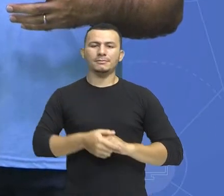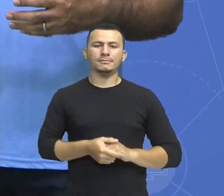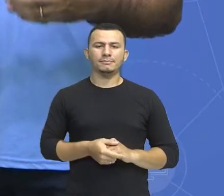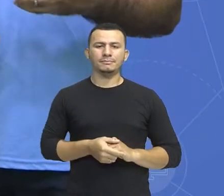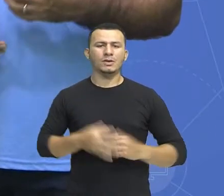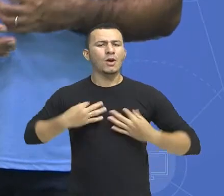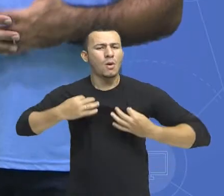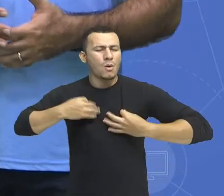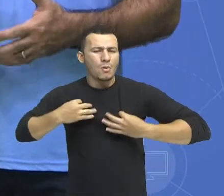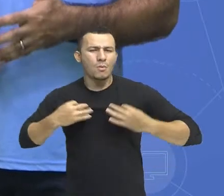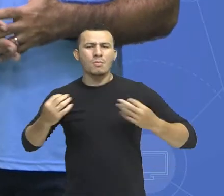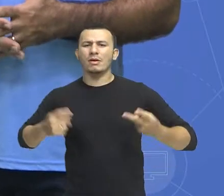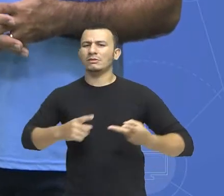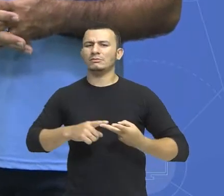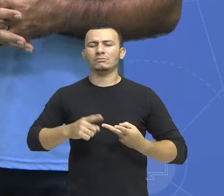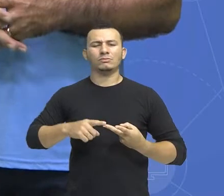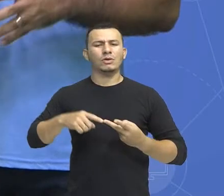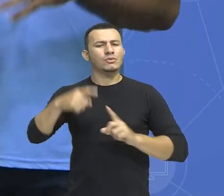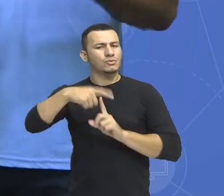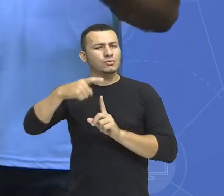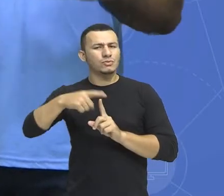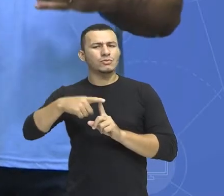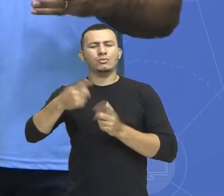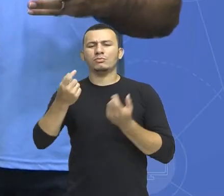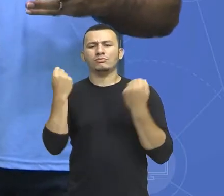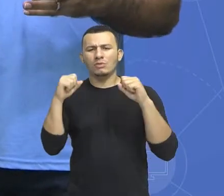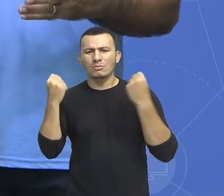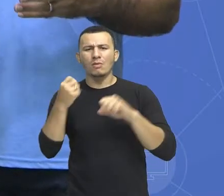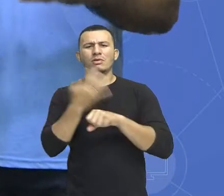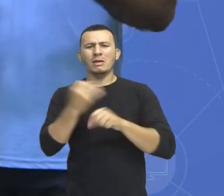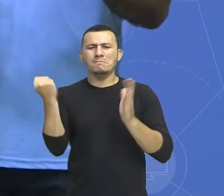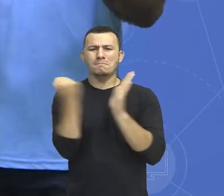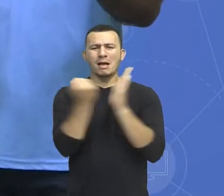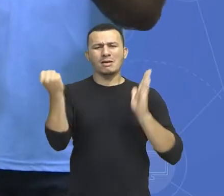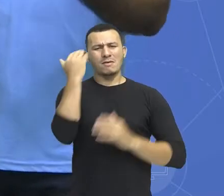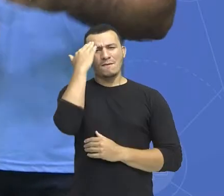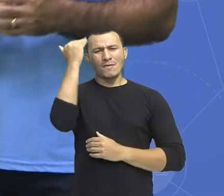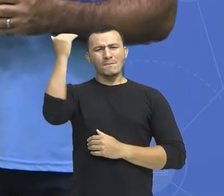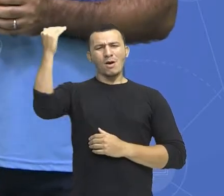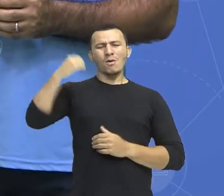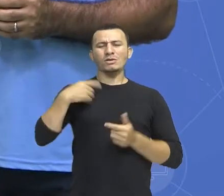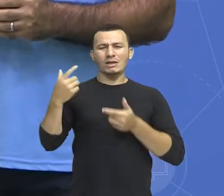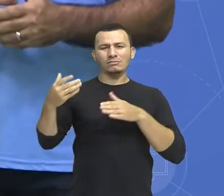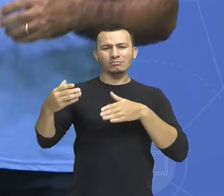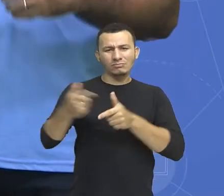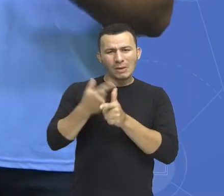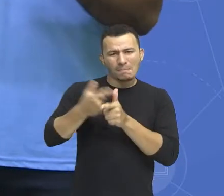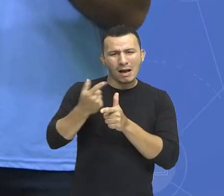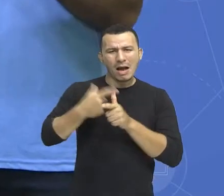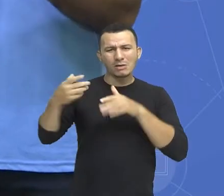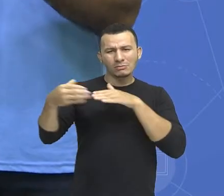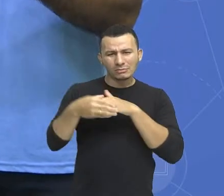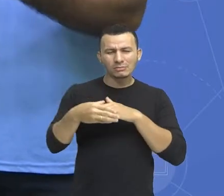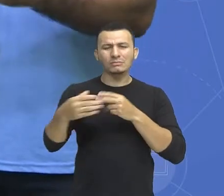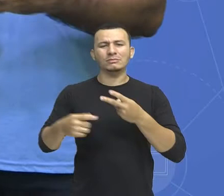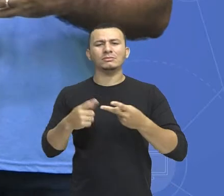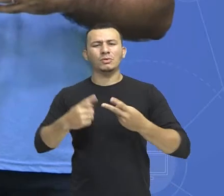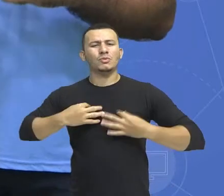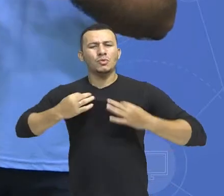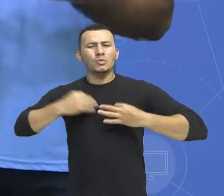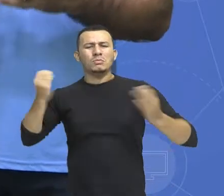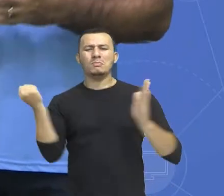de roupa de atividade física, aquelas grandes marcas, por exemplo, de tênis, marca de blusa,